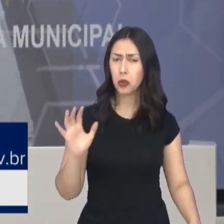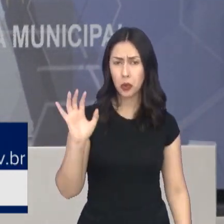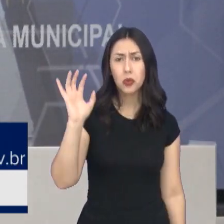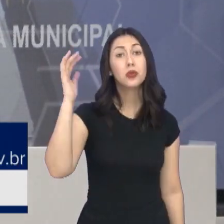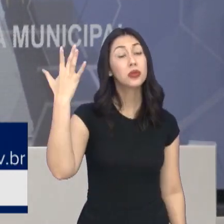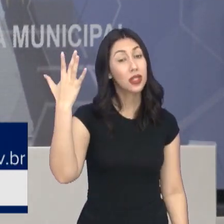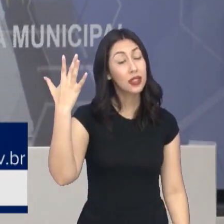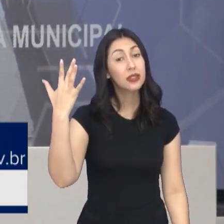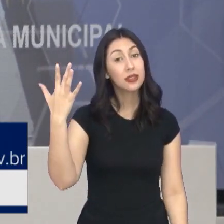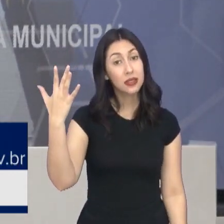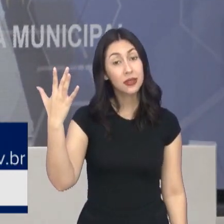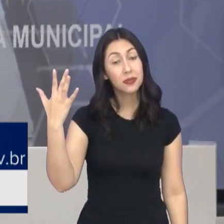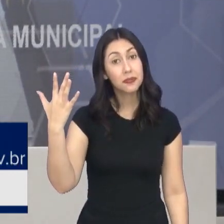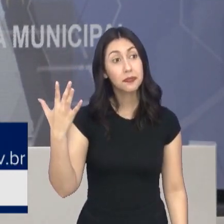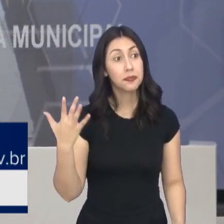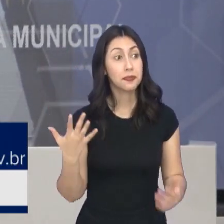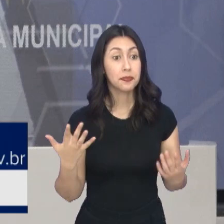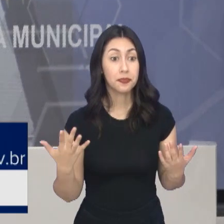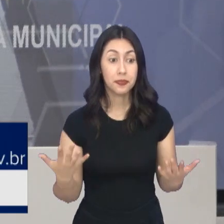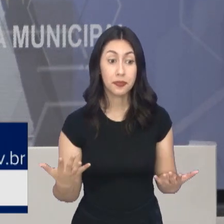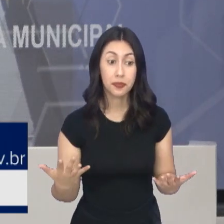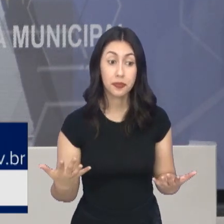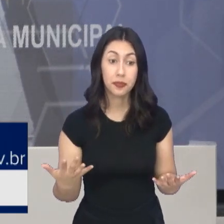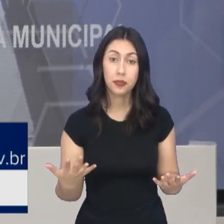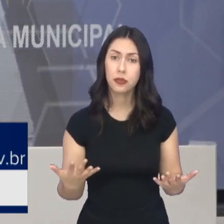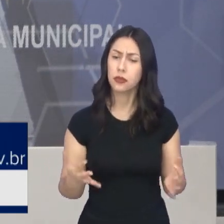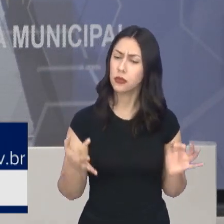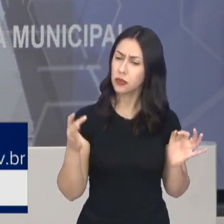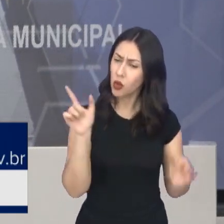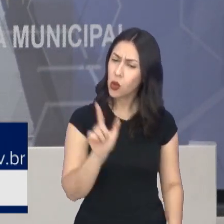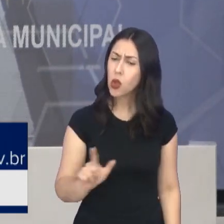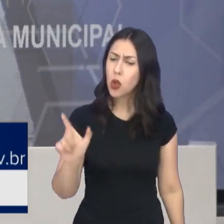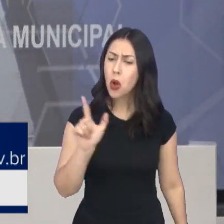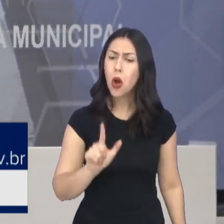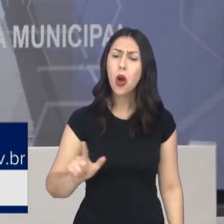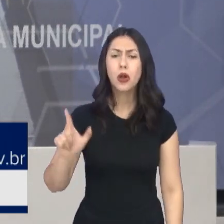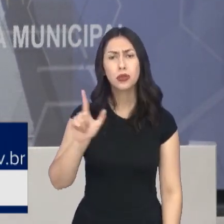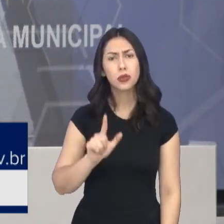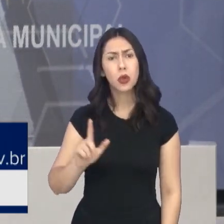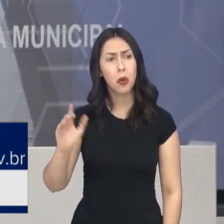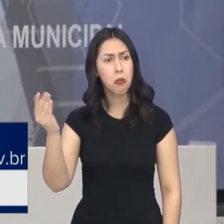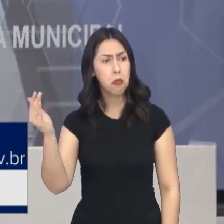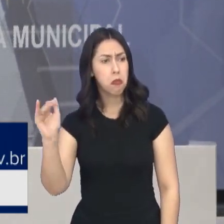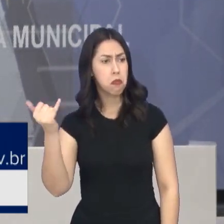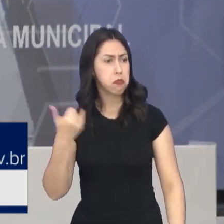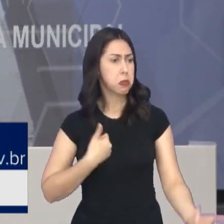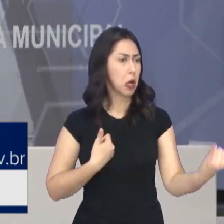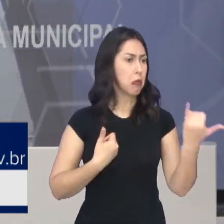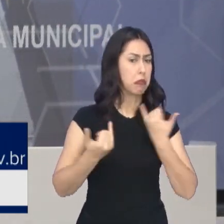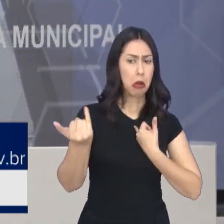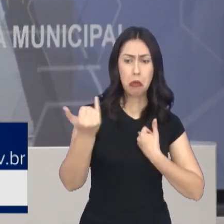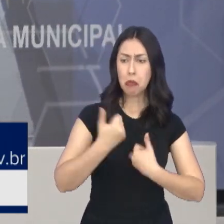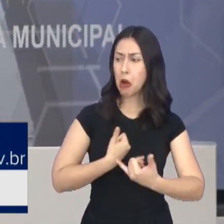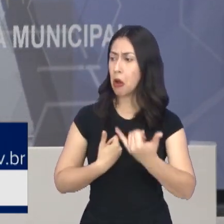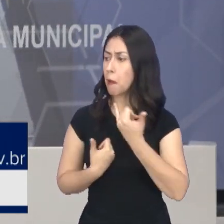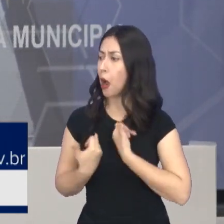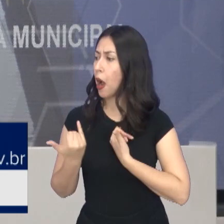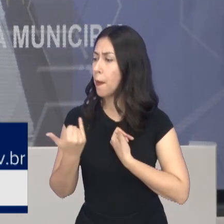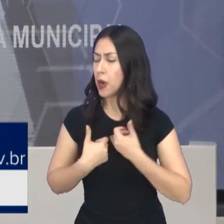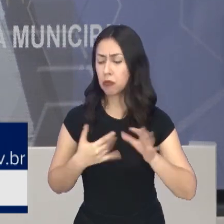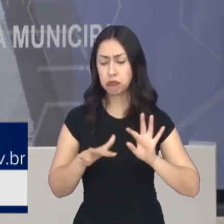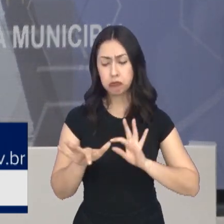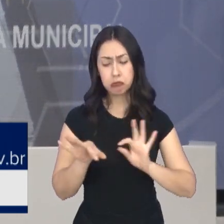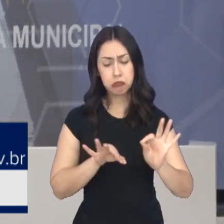cidade e ele vai, logicamente, recebendo os pedidos, vai trabalhando o